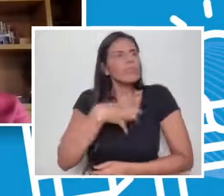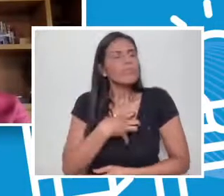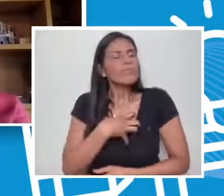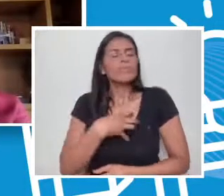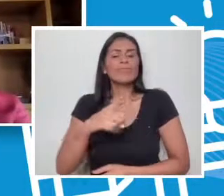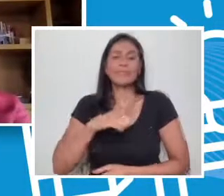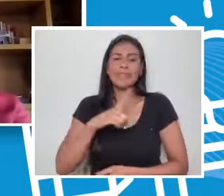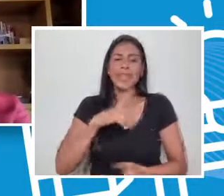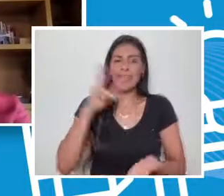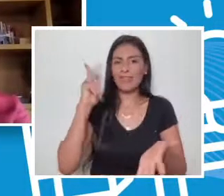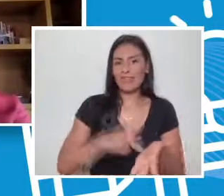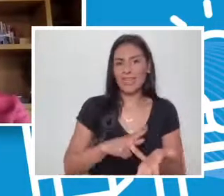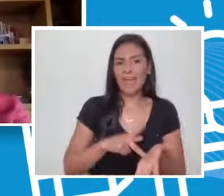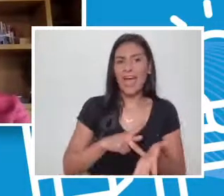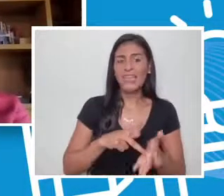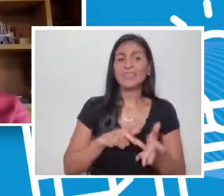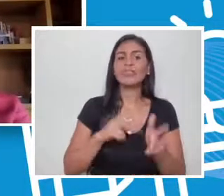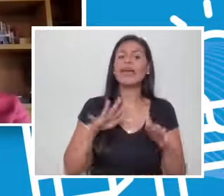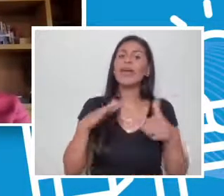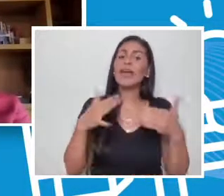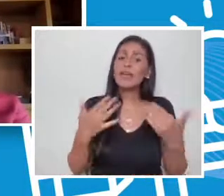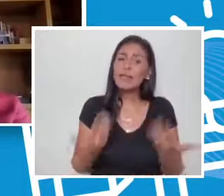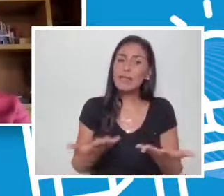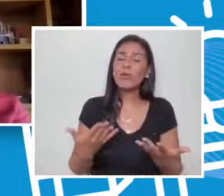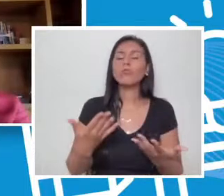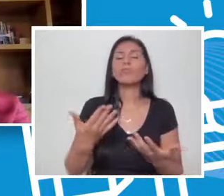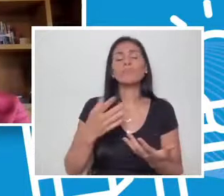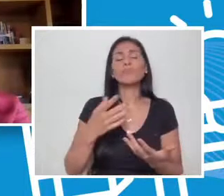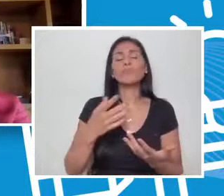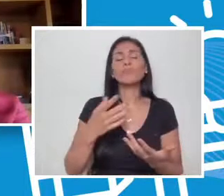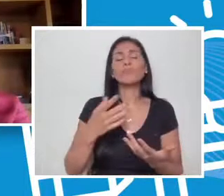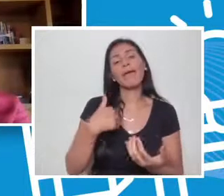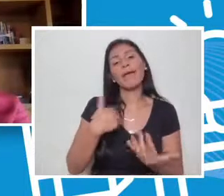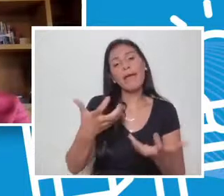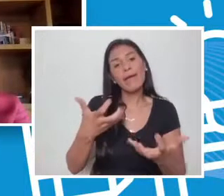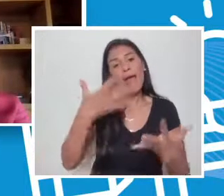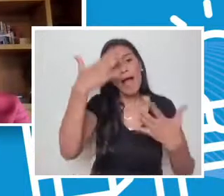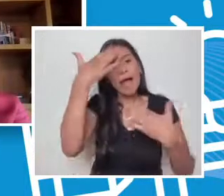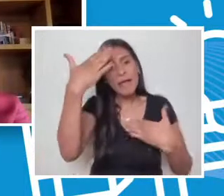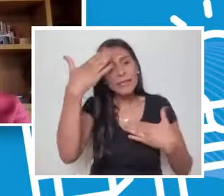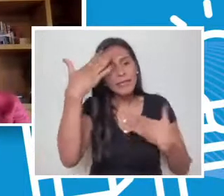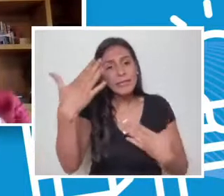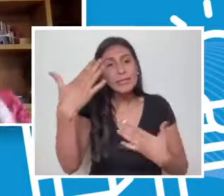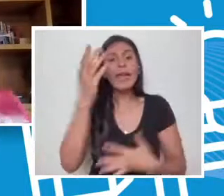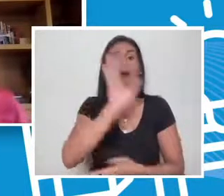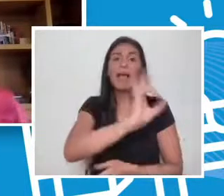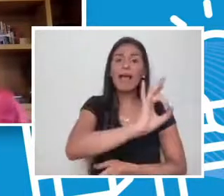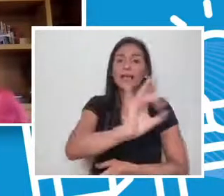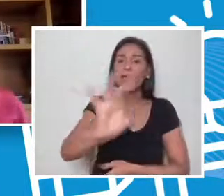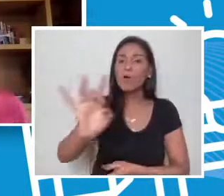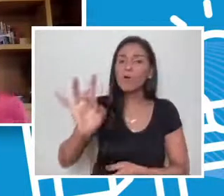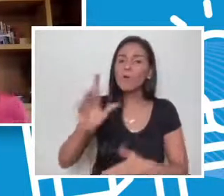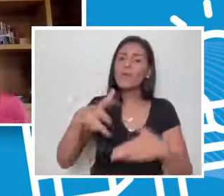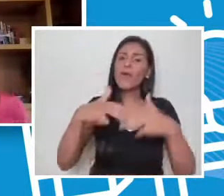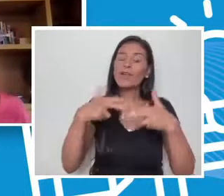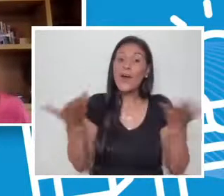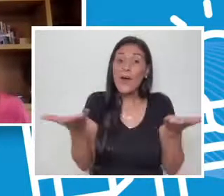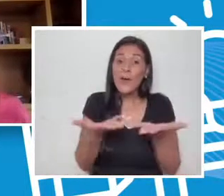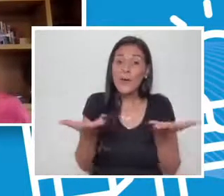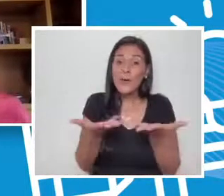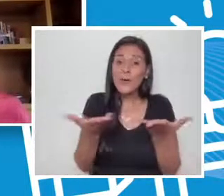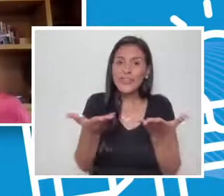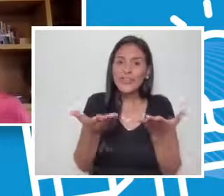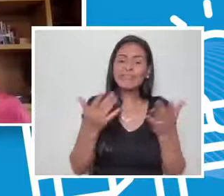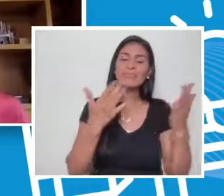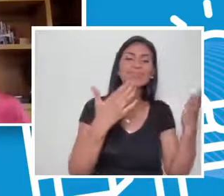e nos passa. Queria agradecer a cada um de vocês, porque, para mim, hoje, esse diálogo foi